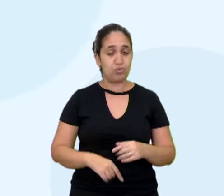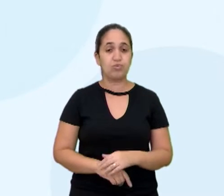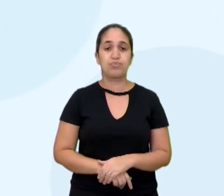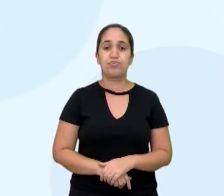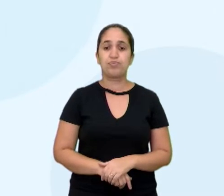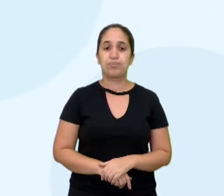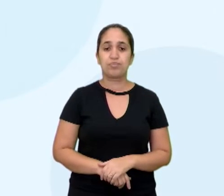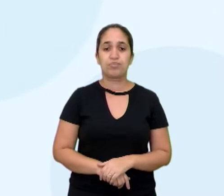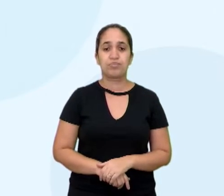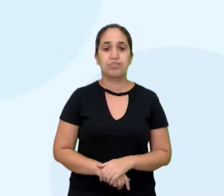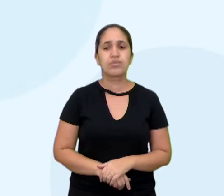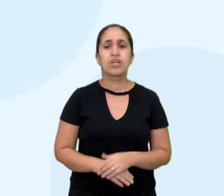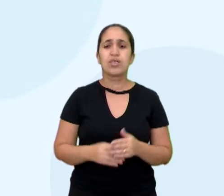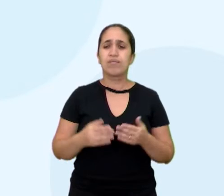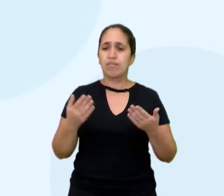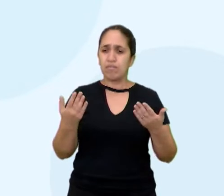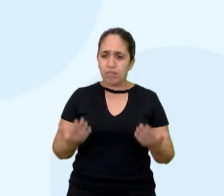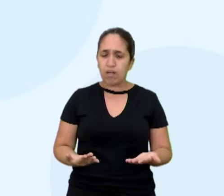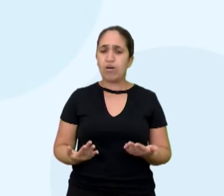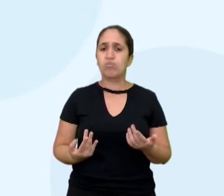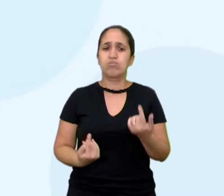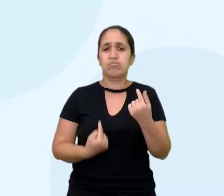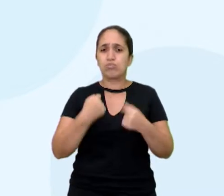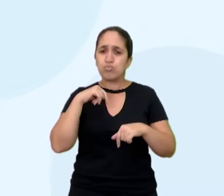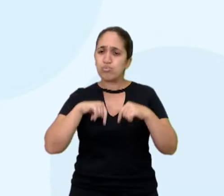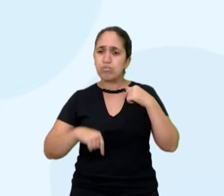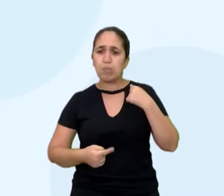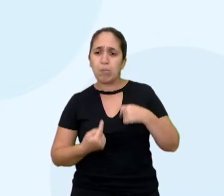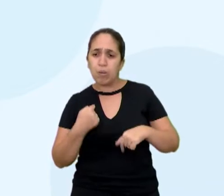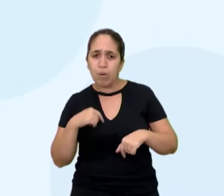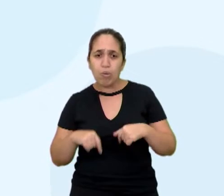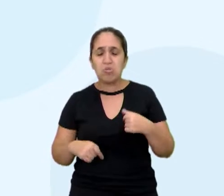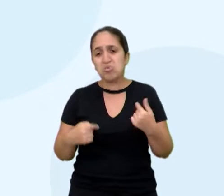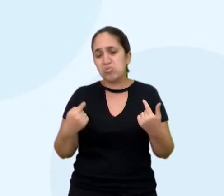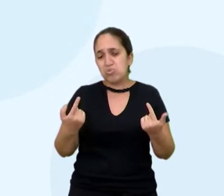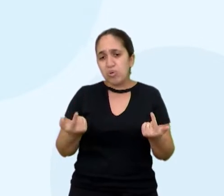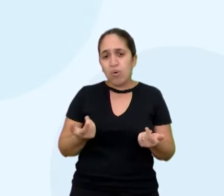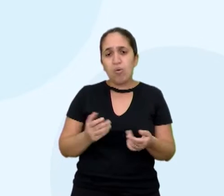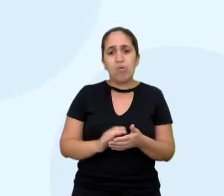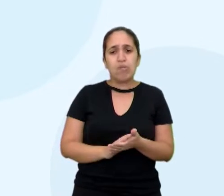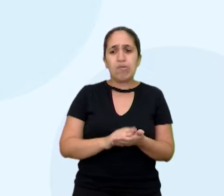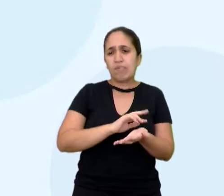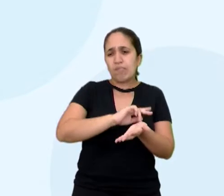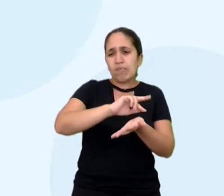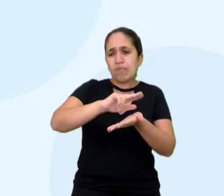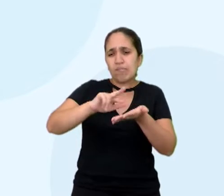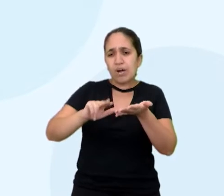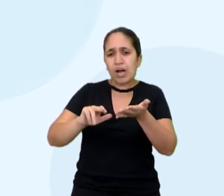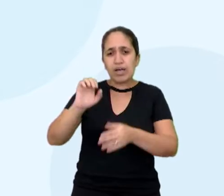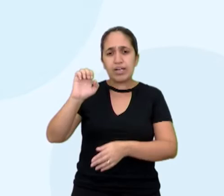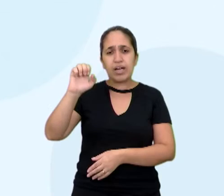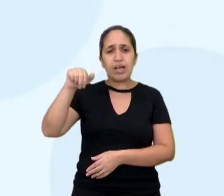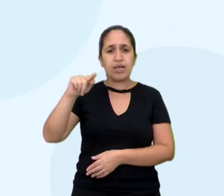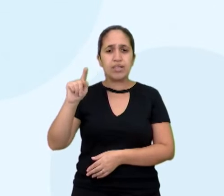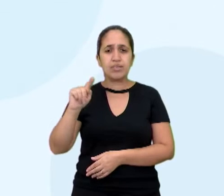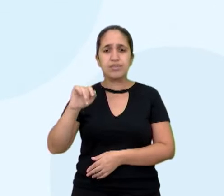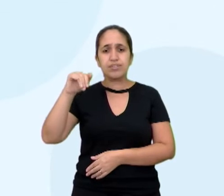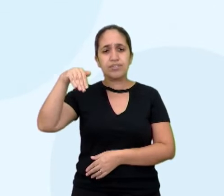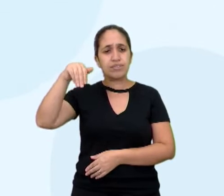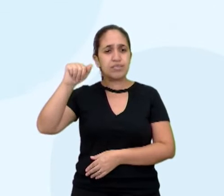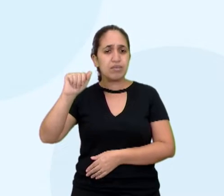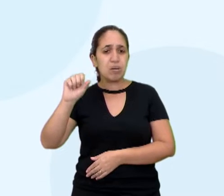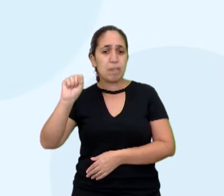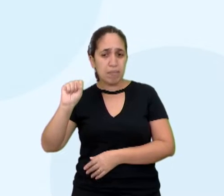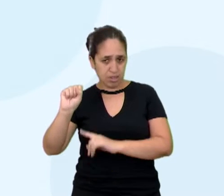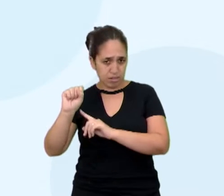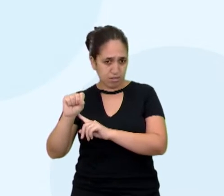E esses hormônios, então, né, ou muitas dessas enzimas, que a gente também